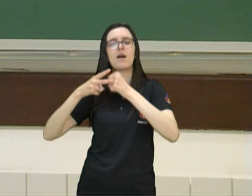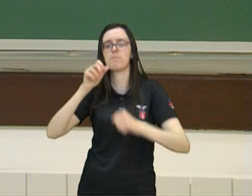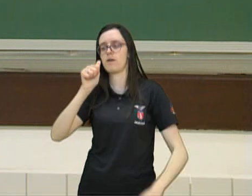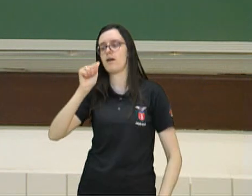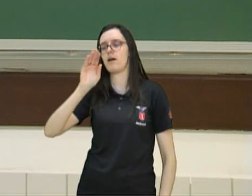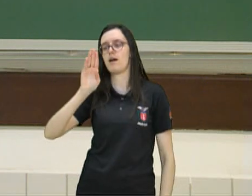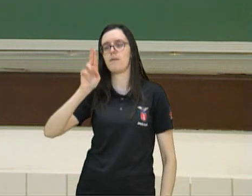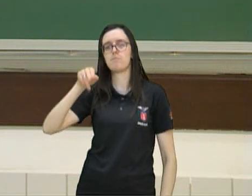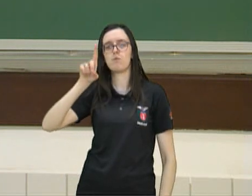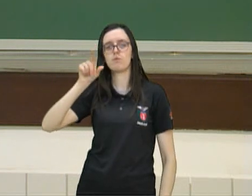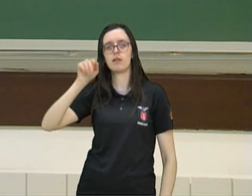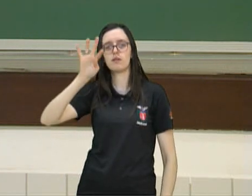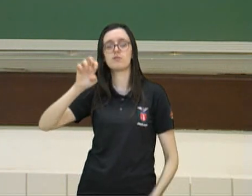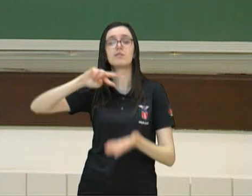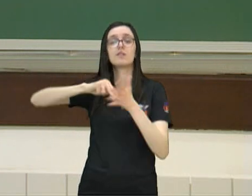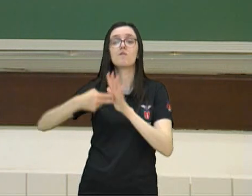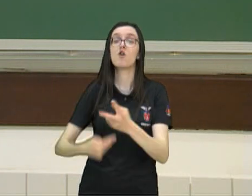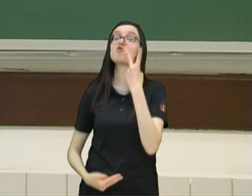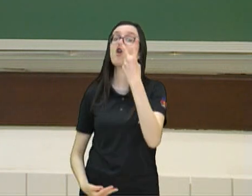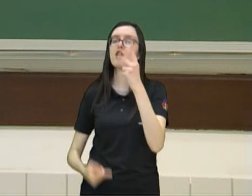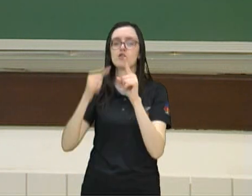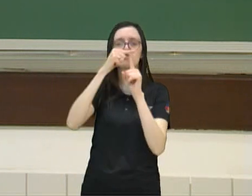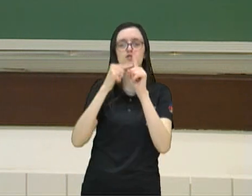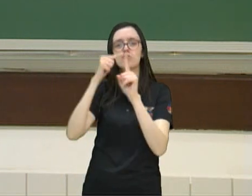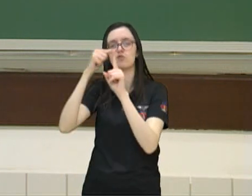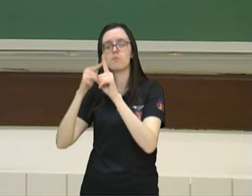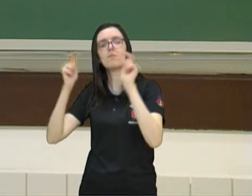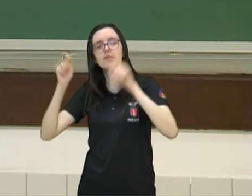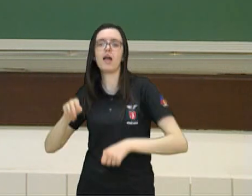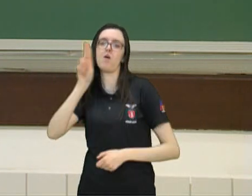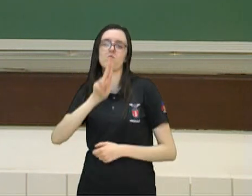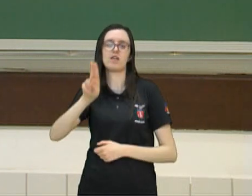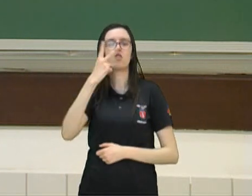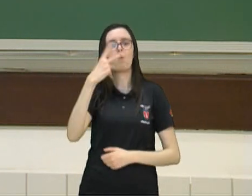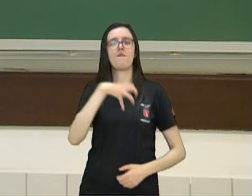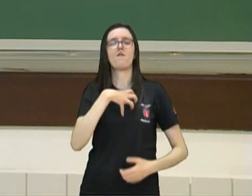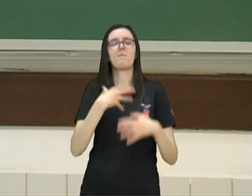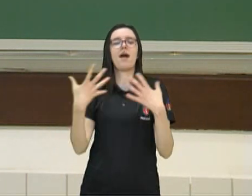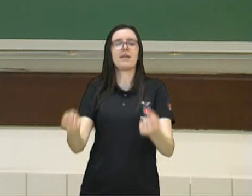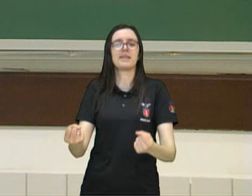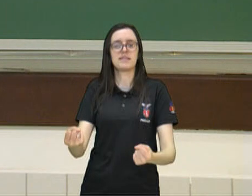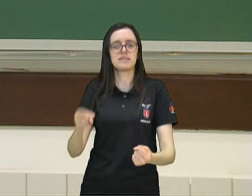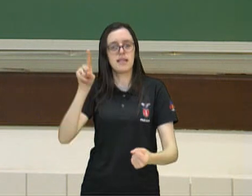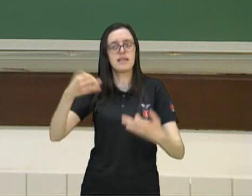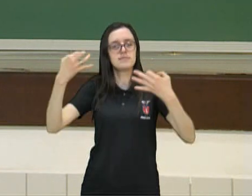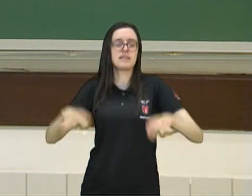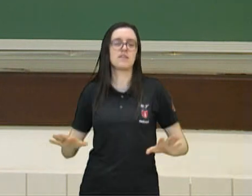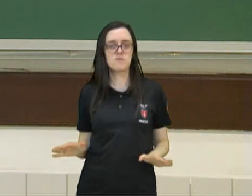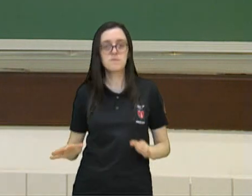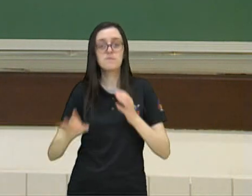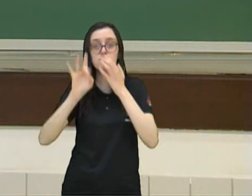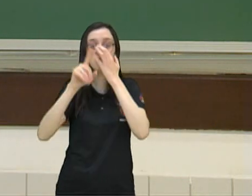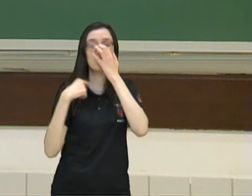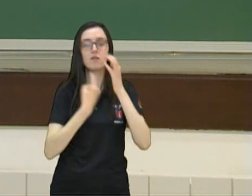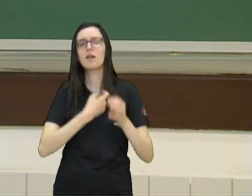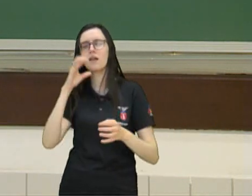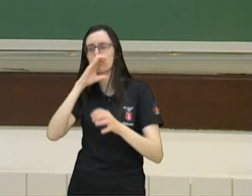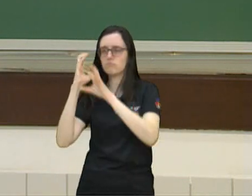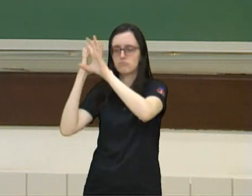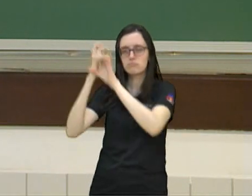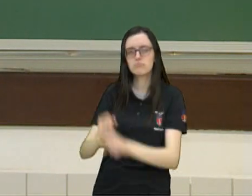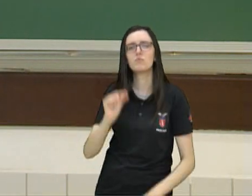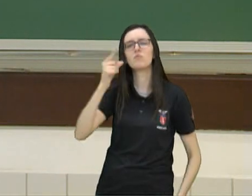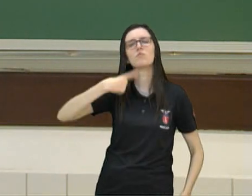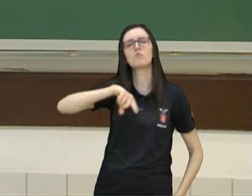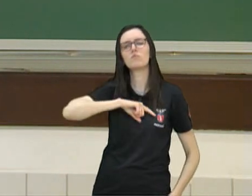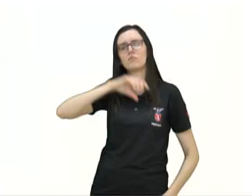verbos que eu vou ter 2 tipos de particípio. As 2 formas são corretas. Só para a gente relembrar, o